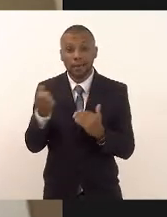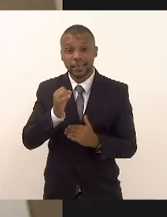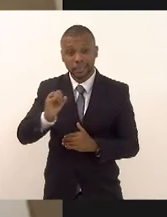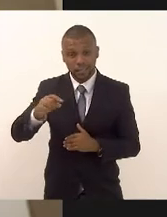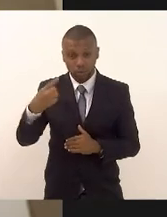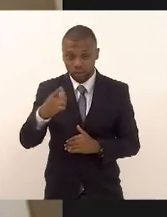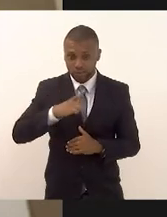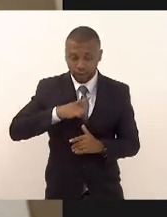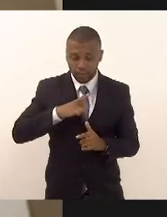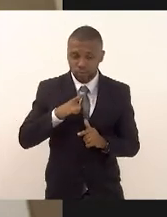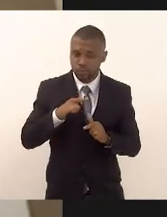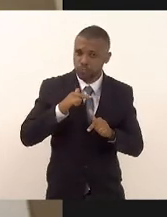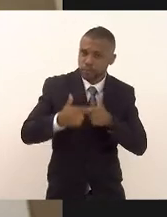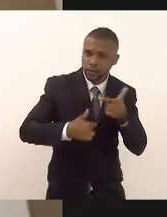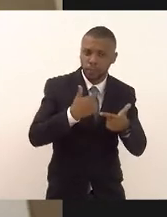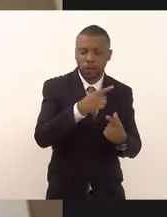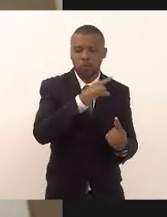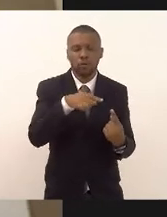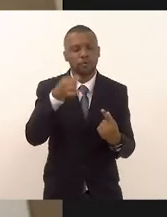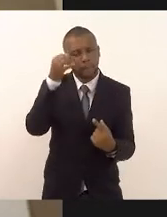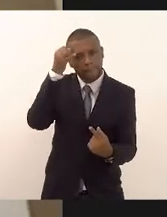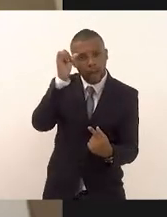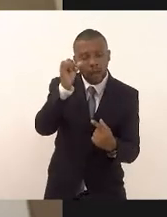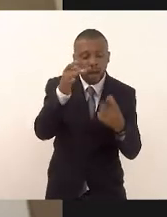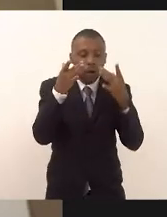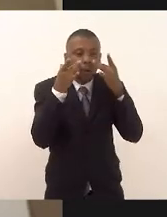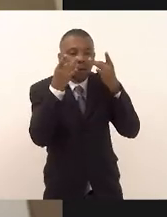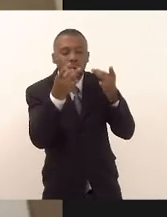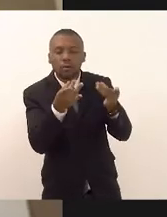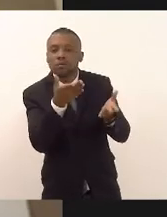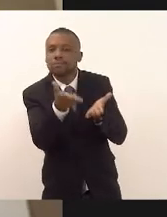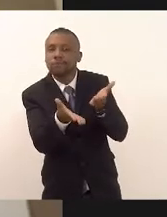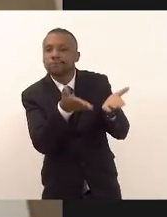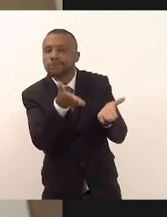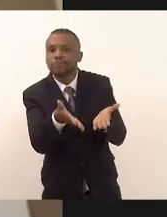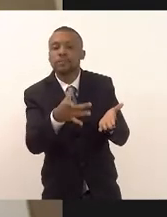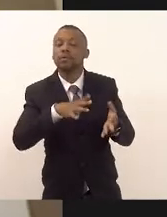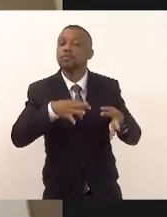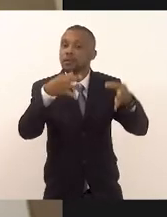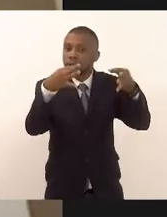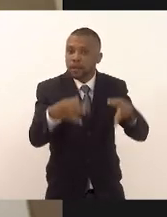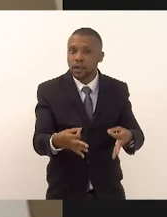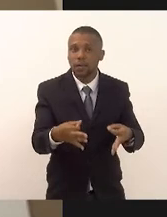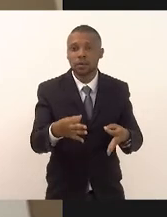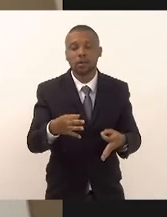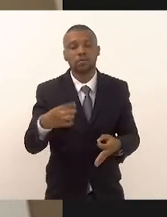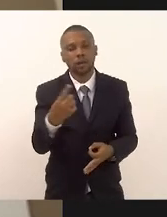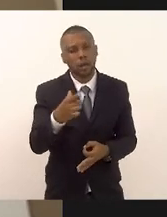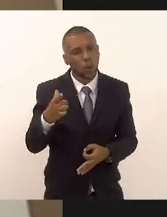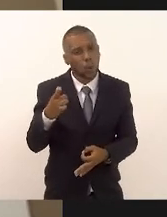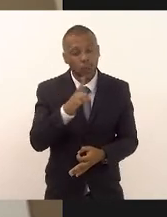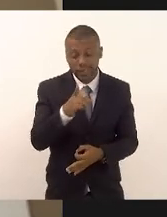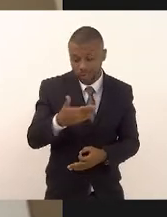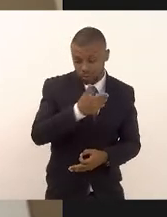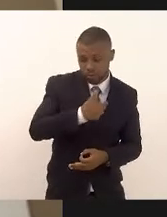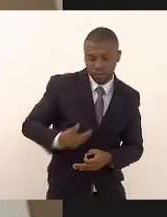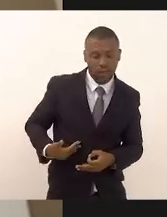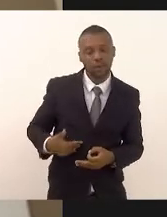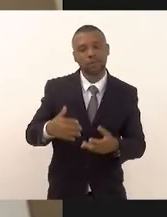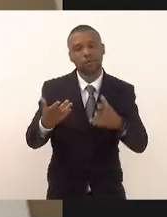mais cuidadoso nesse sentido, certamente estaremos tirando o nosso estado dessa